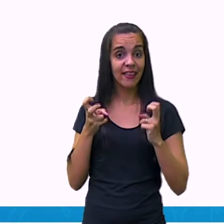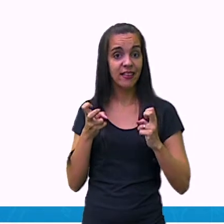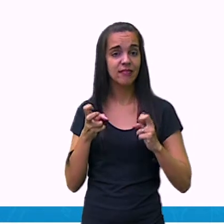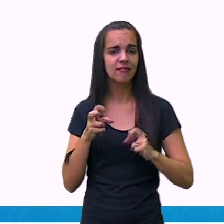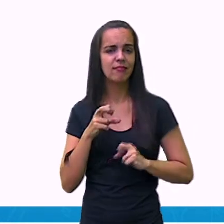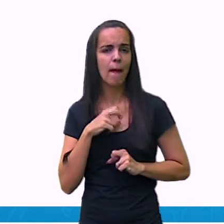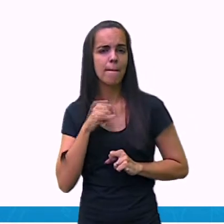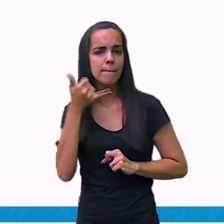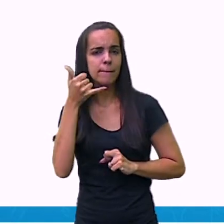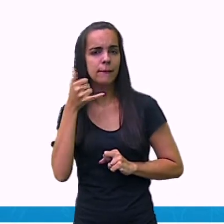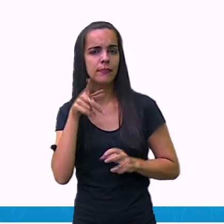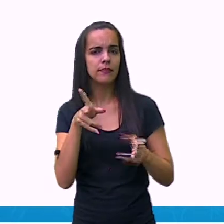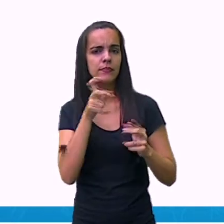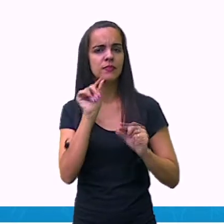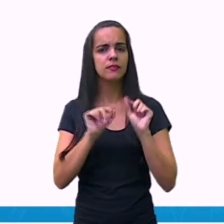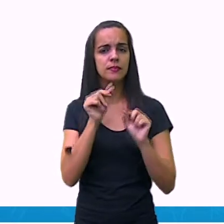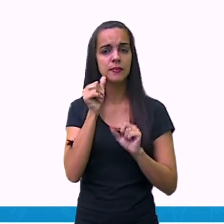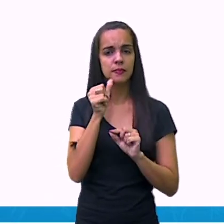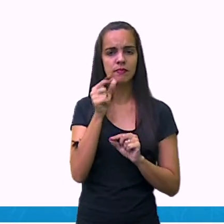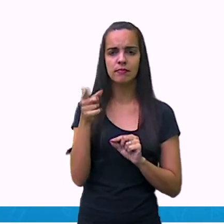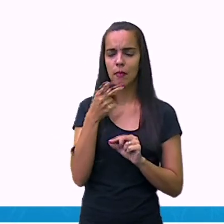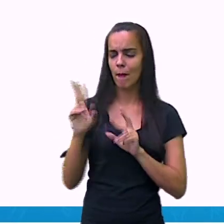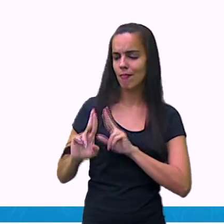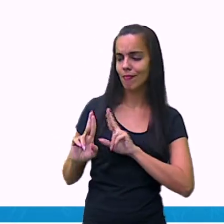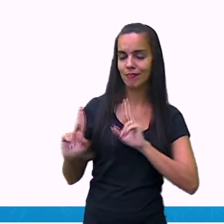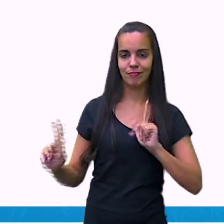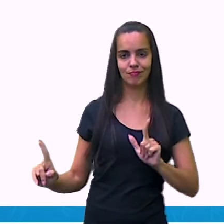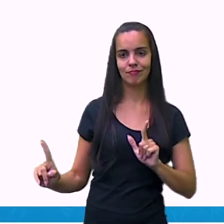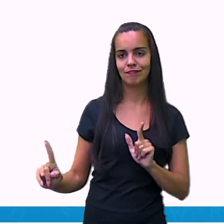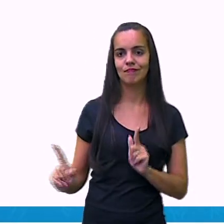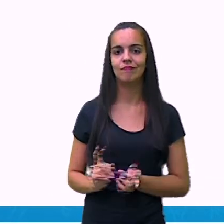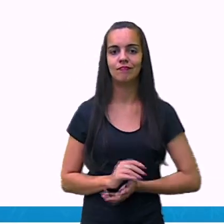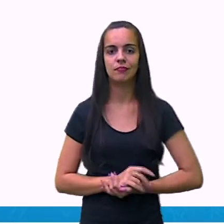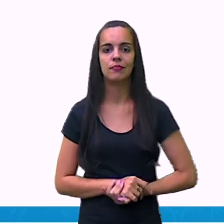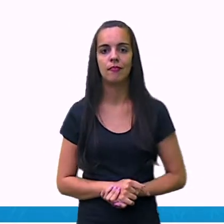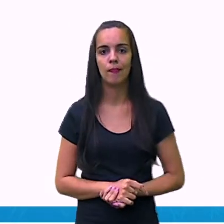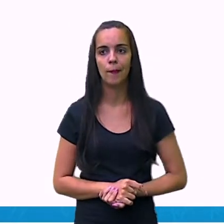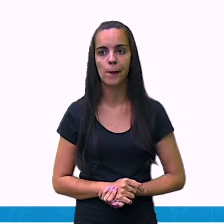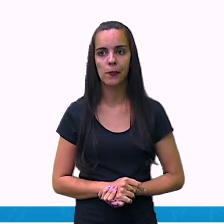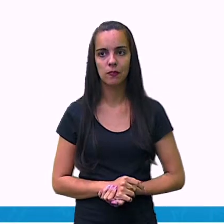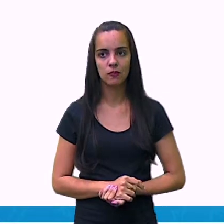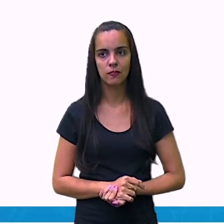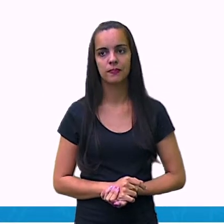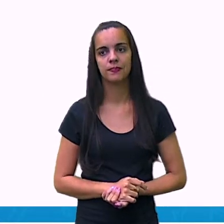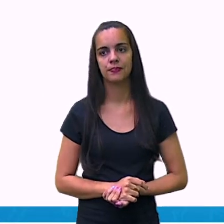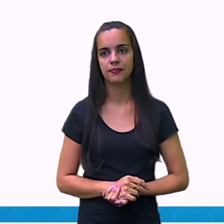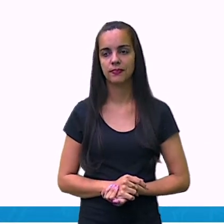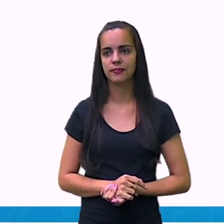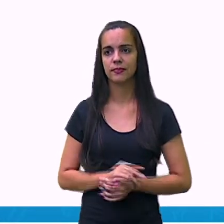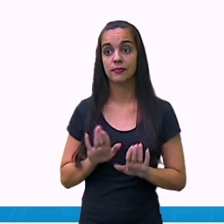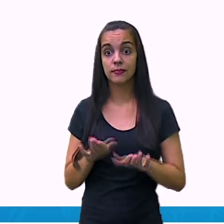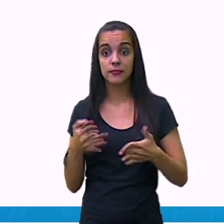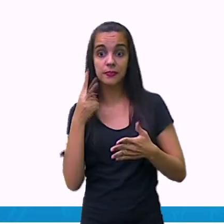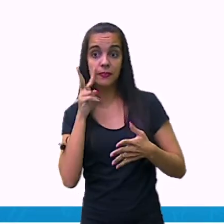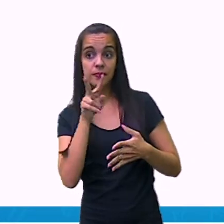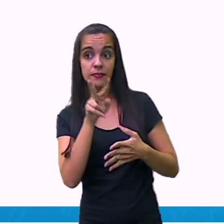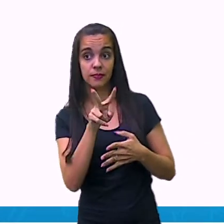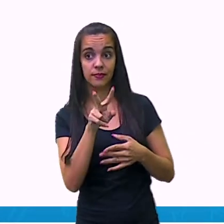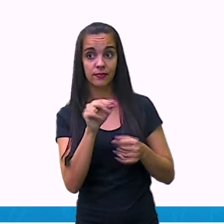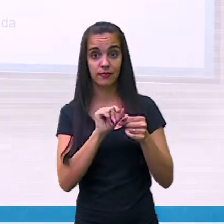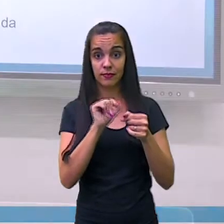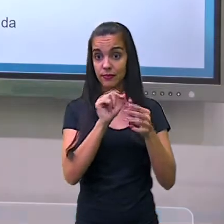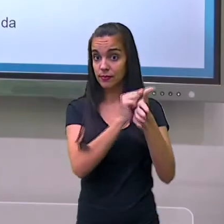e a menina eram bem diferentes. É a última parte. Então, quando você fizer